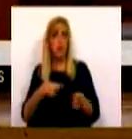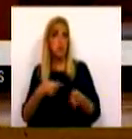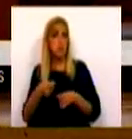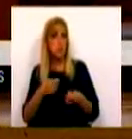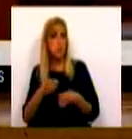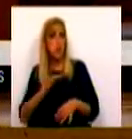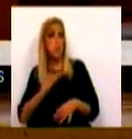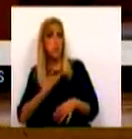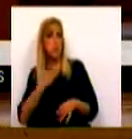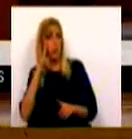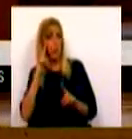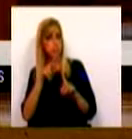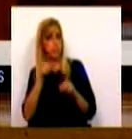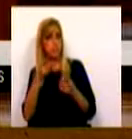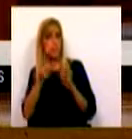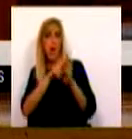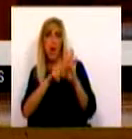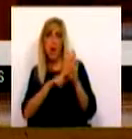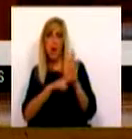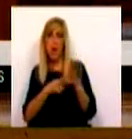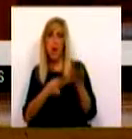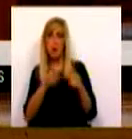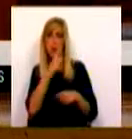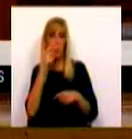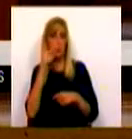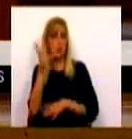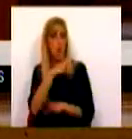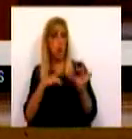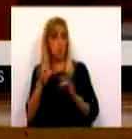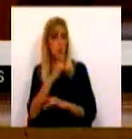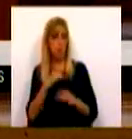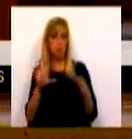dívida na óptica das regras e dos compromissos europeus.